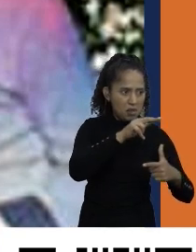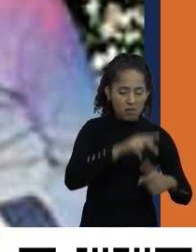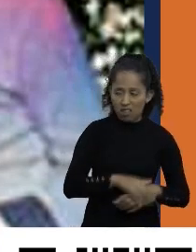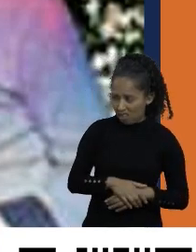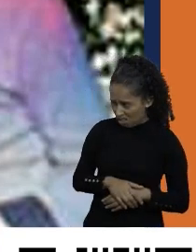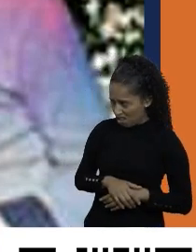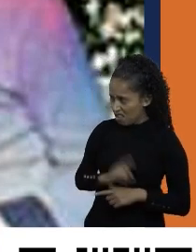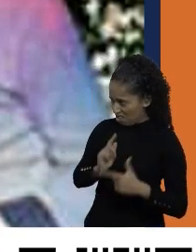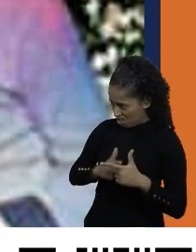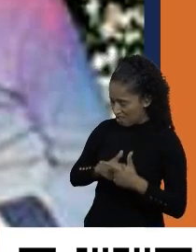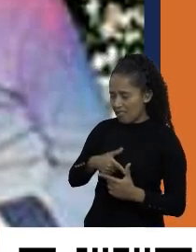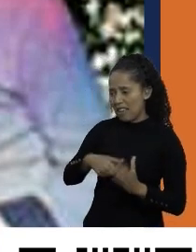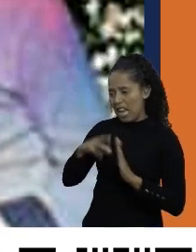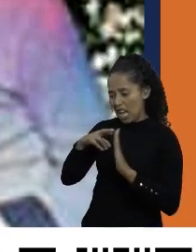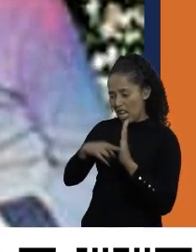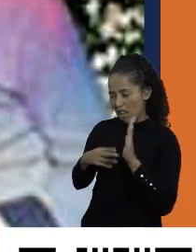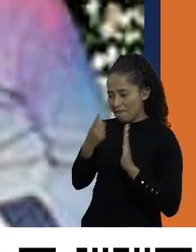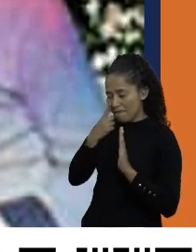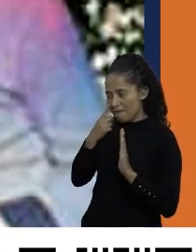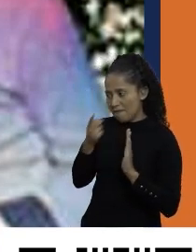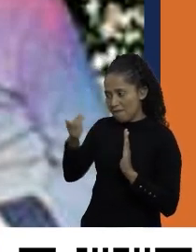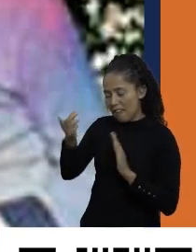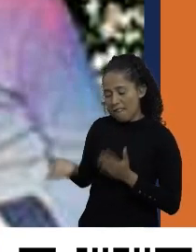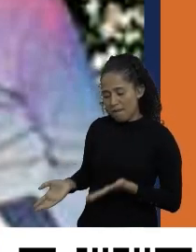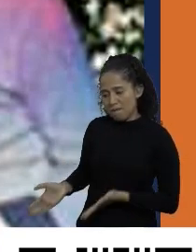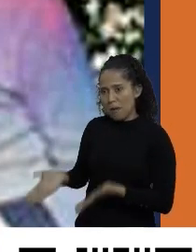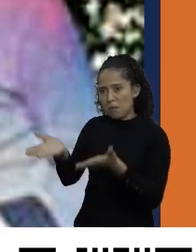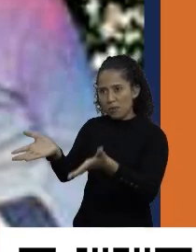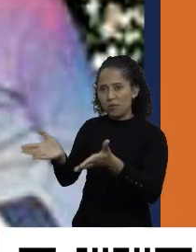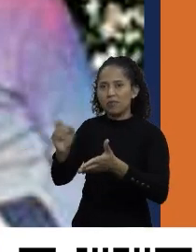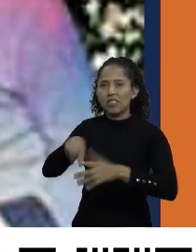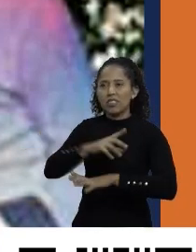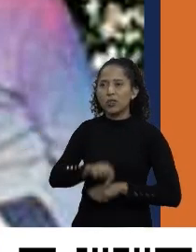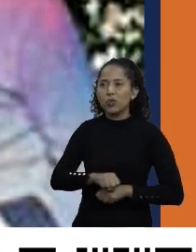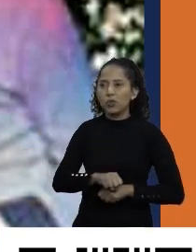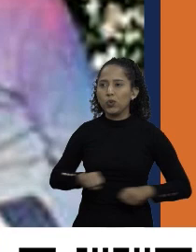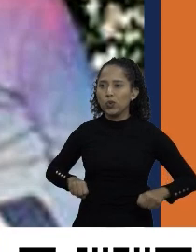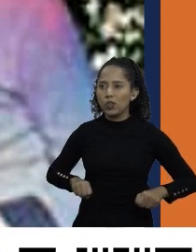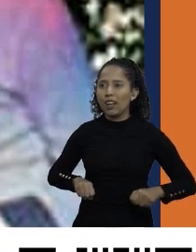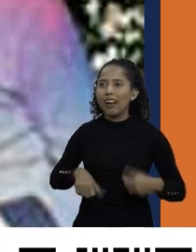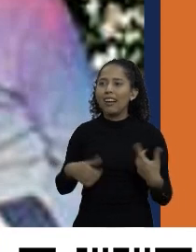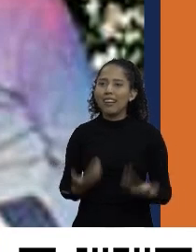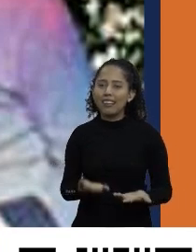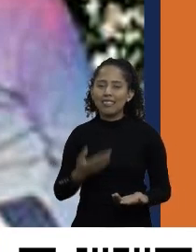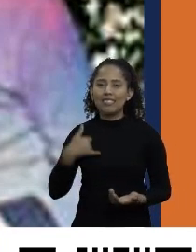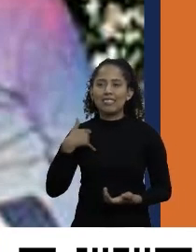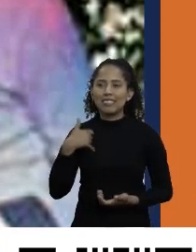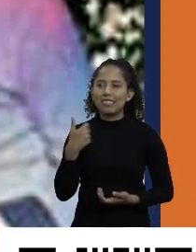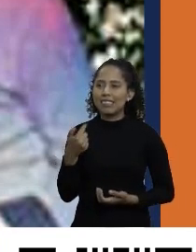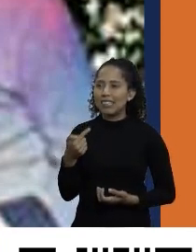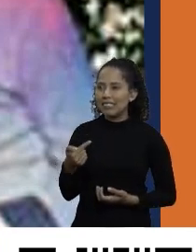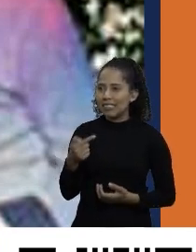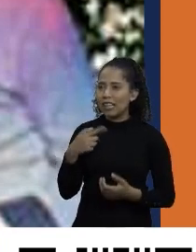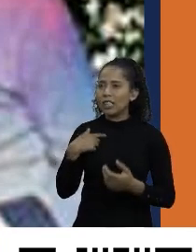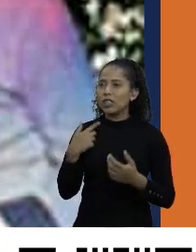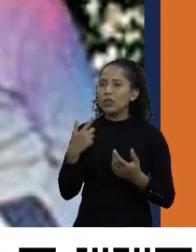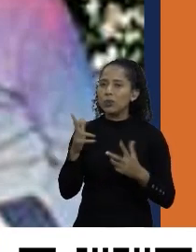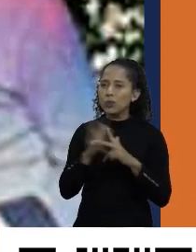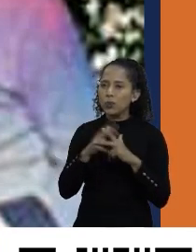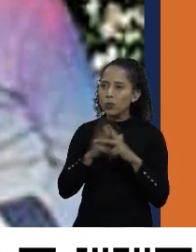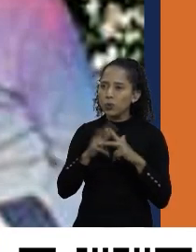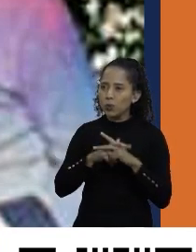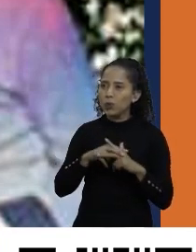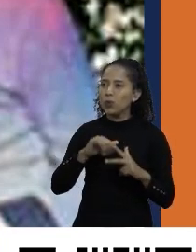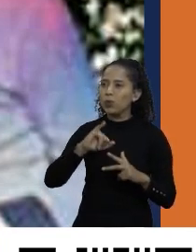regra, né, com alguém do teu peso, do teu tamanho, e me colocou no judô. Então, 7 anos de idade, eu comecei a lutar judô, e o